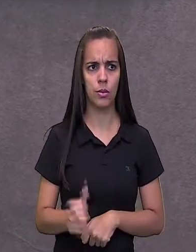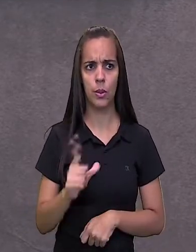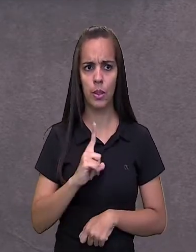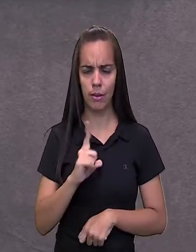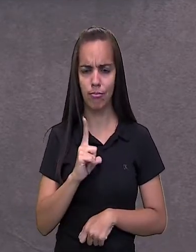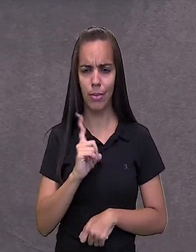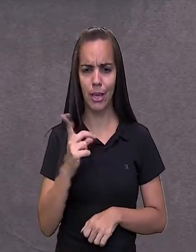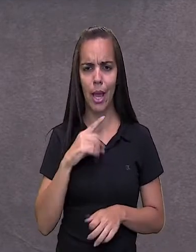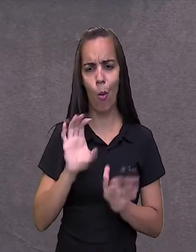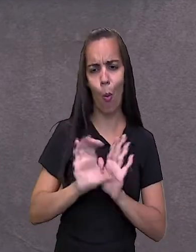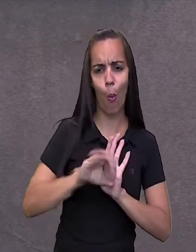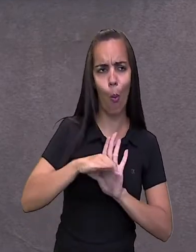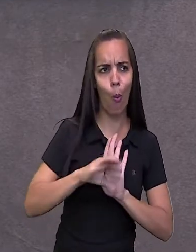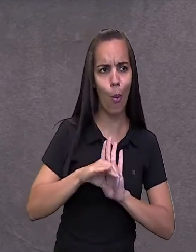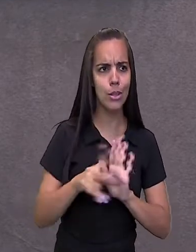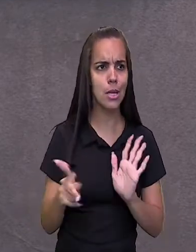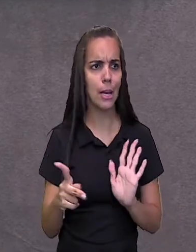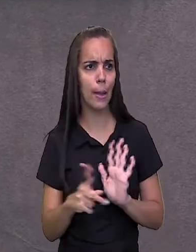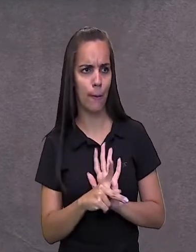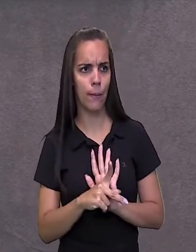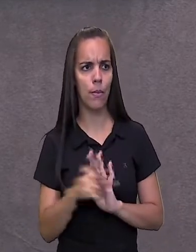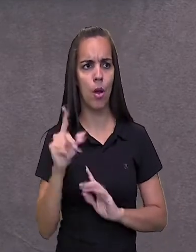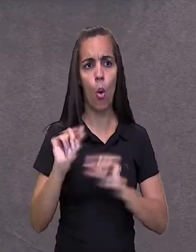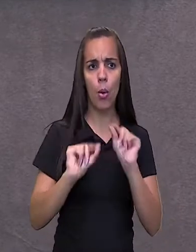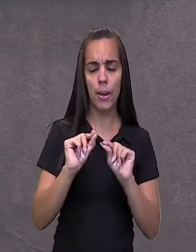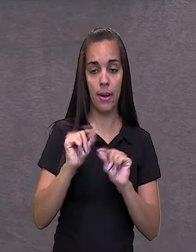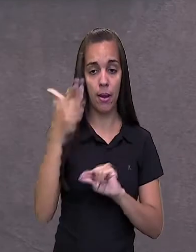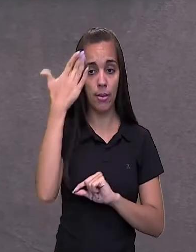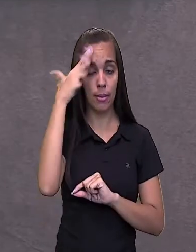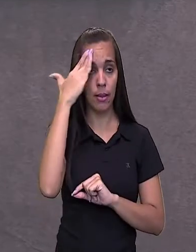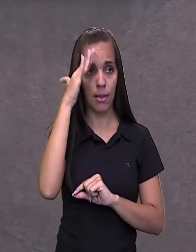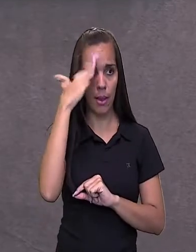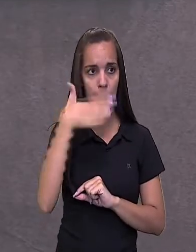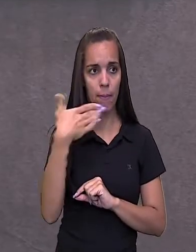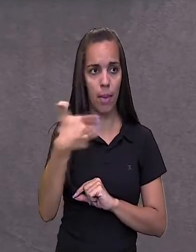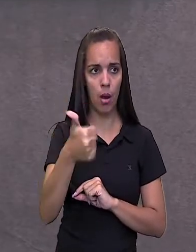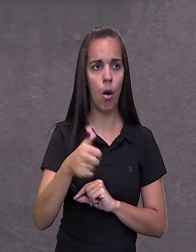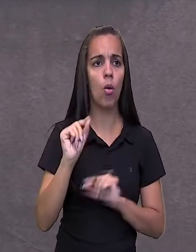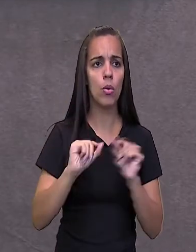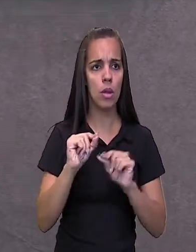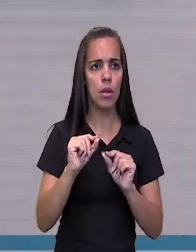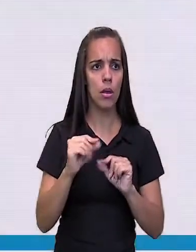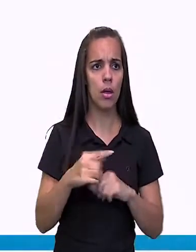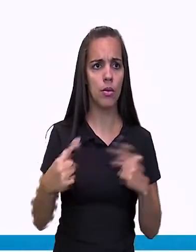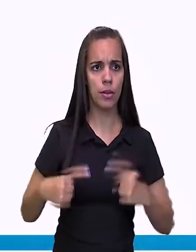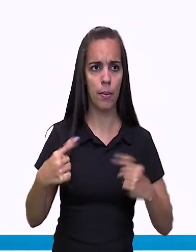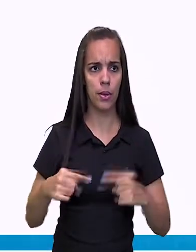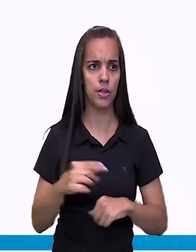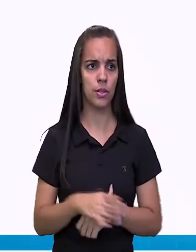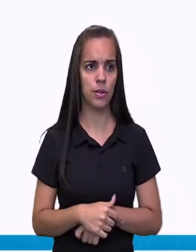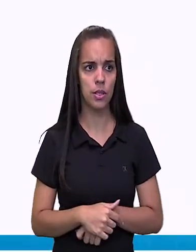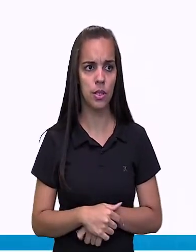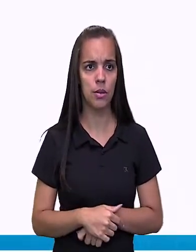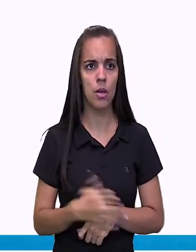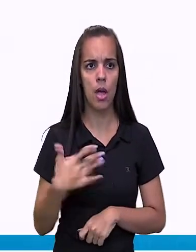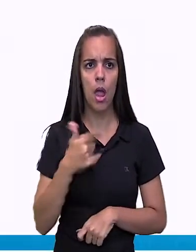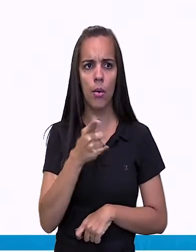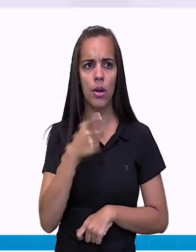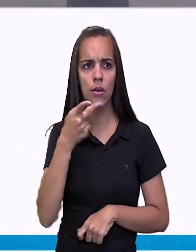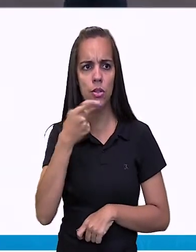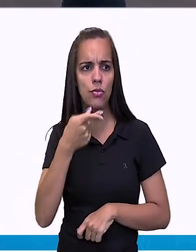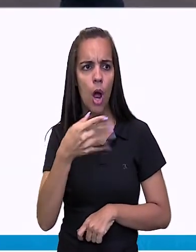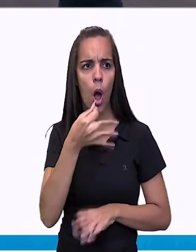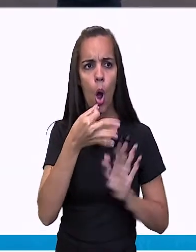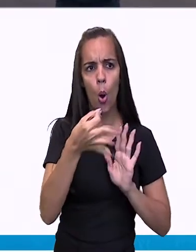conceito. Vamos entender então o que é o debate. O debate ele é falado, demonstra a nossa opinião, é